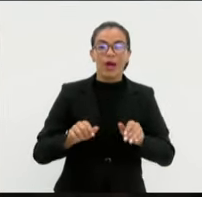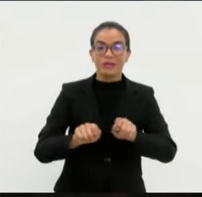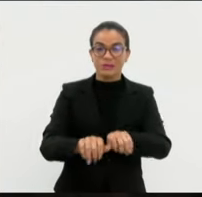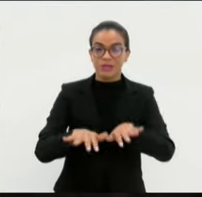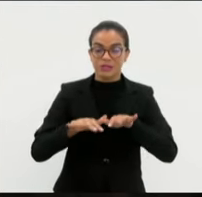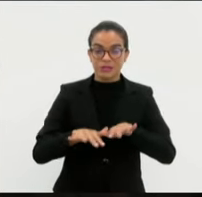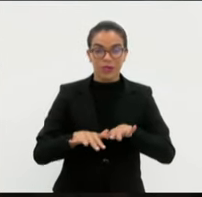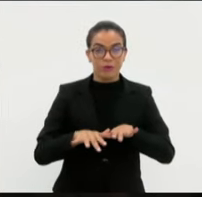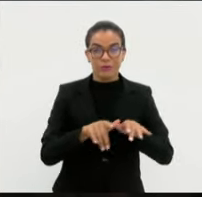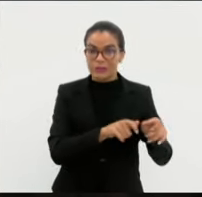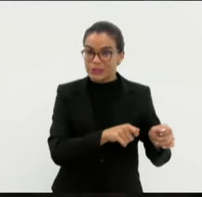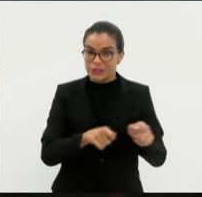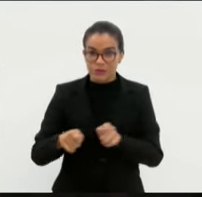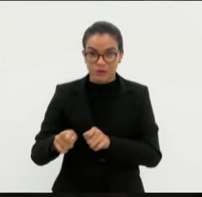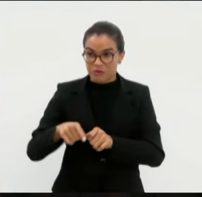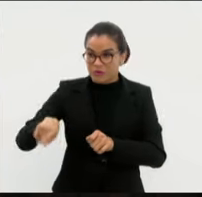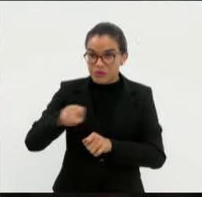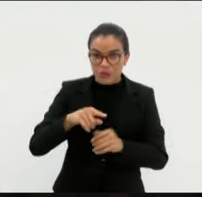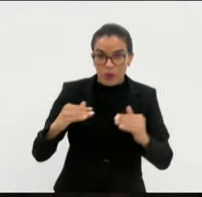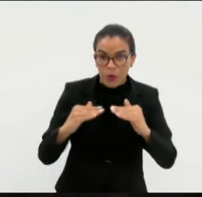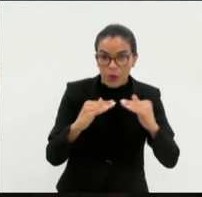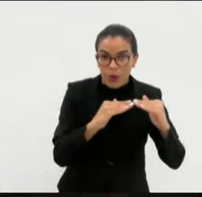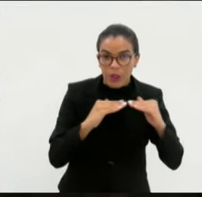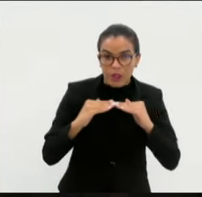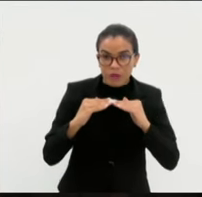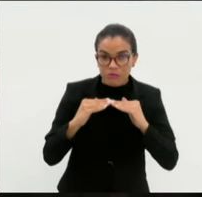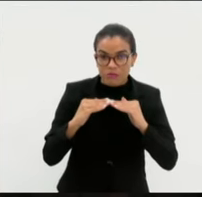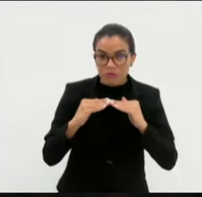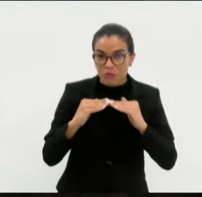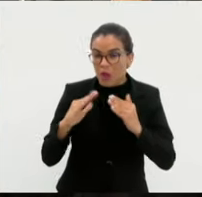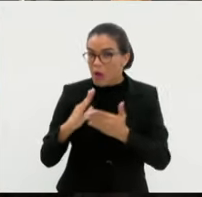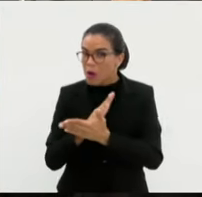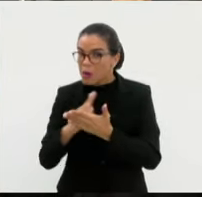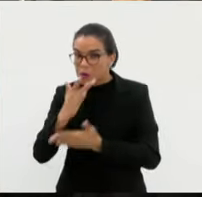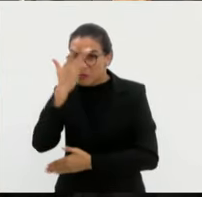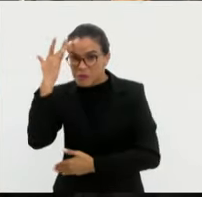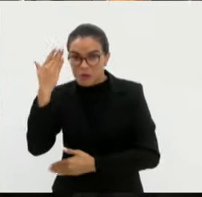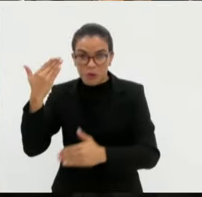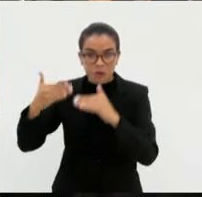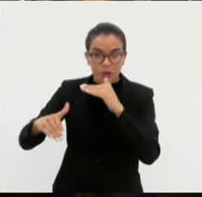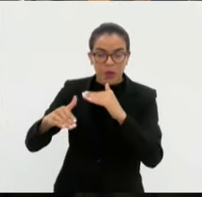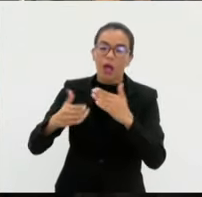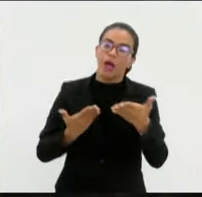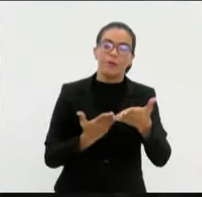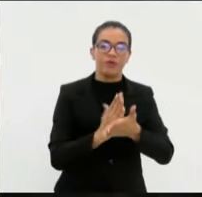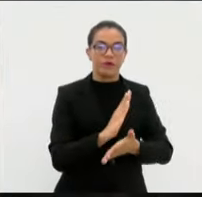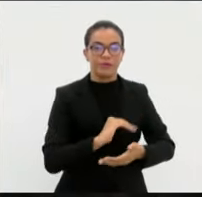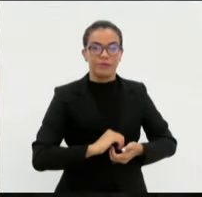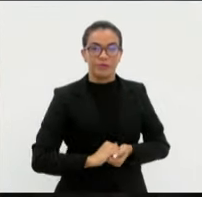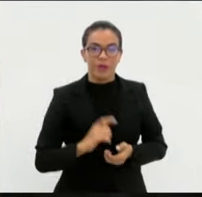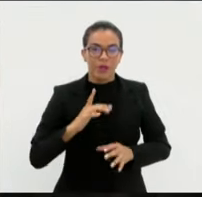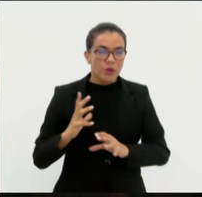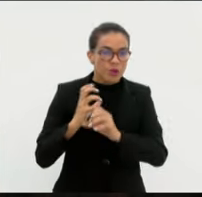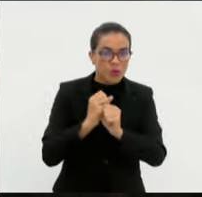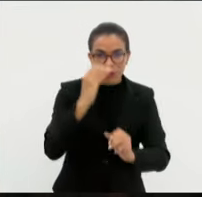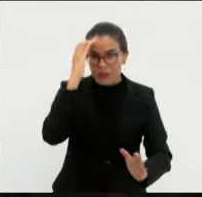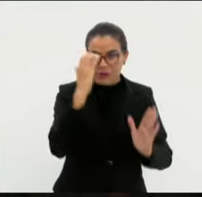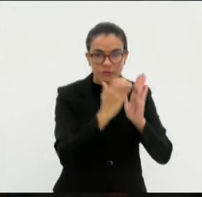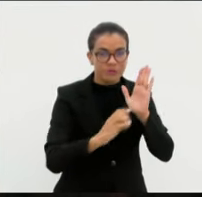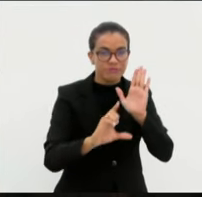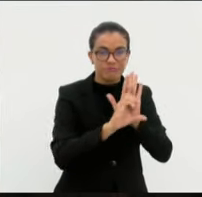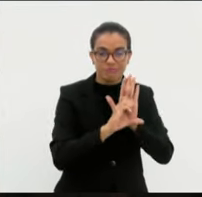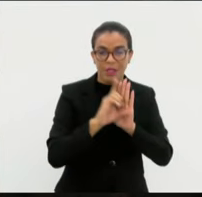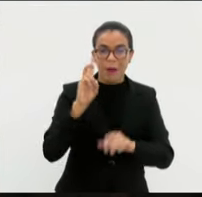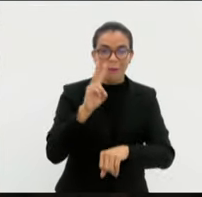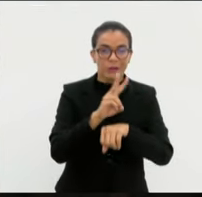plenário está de acordo? Alguém se opõe? Aprovado. Havendo o número legal sobre a proteção